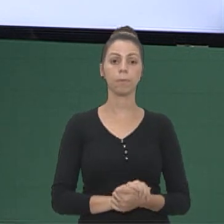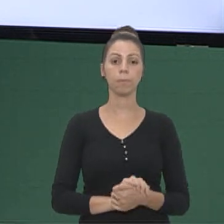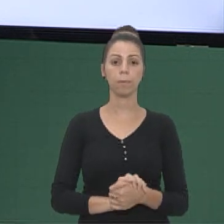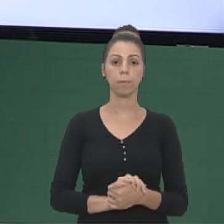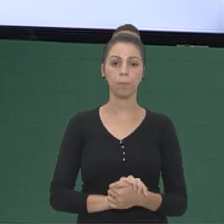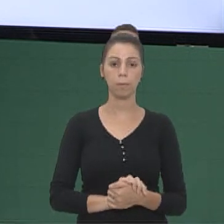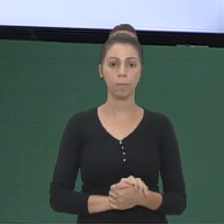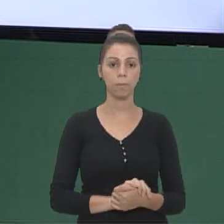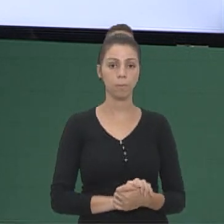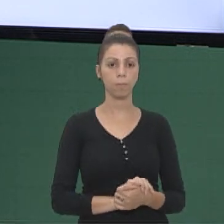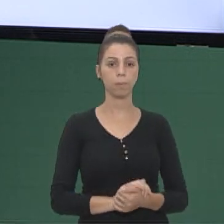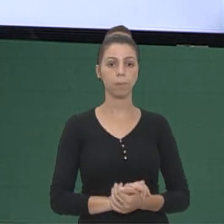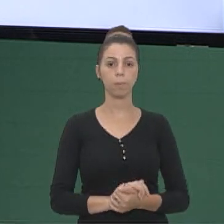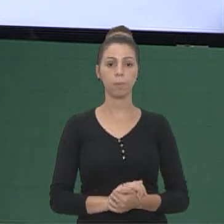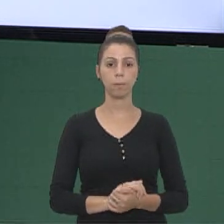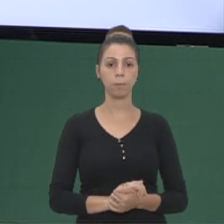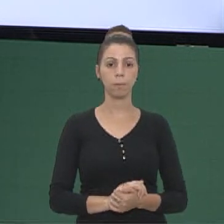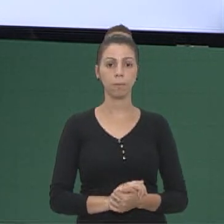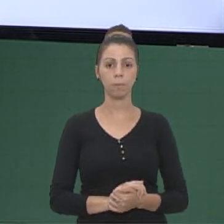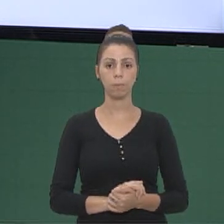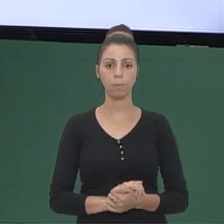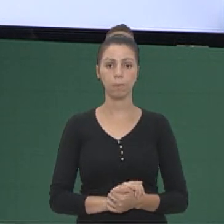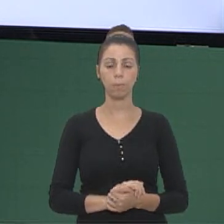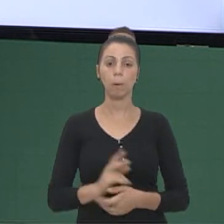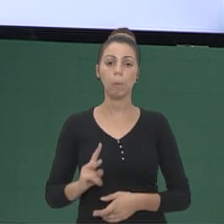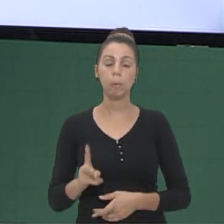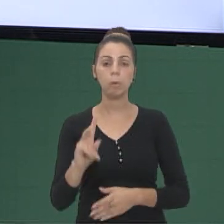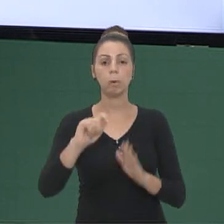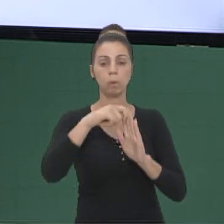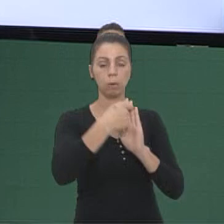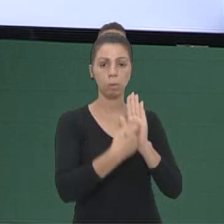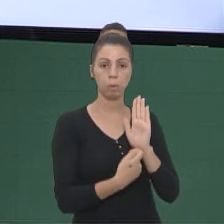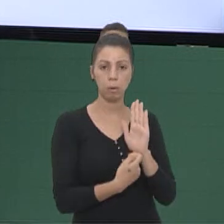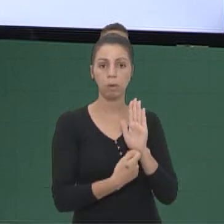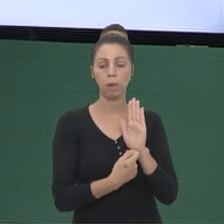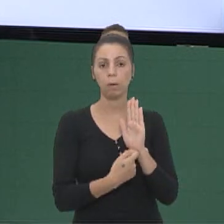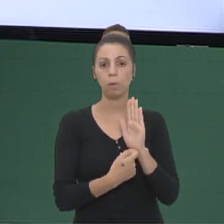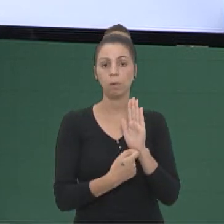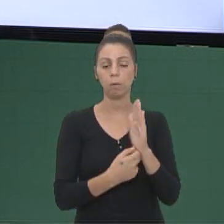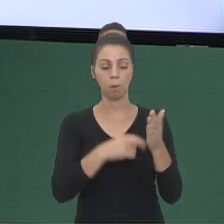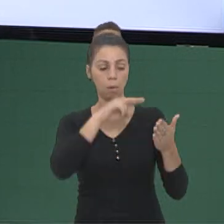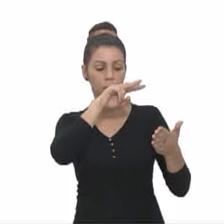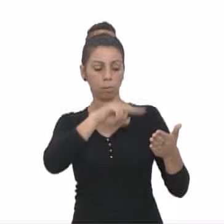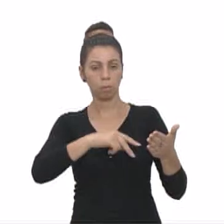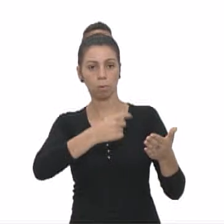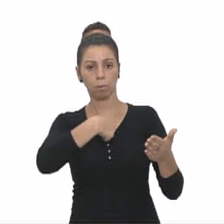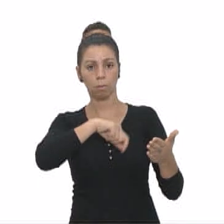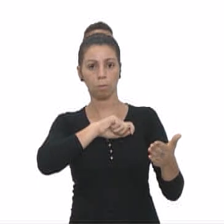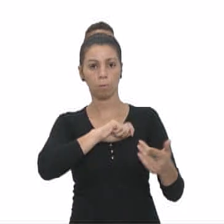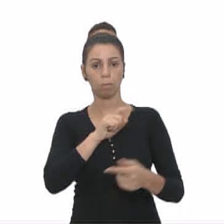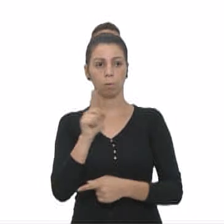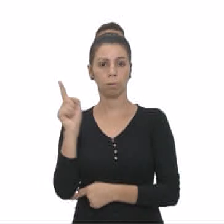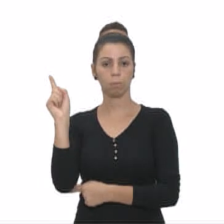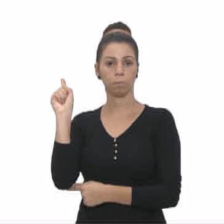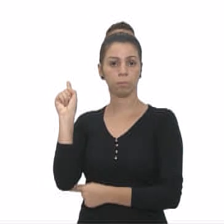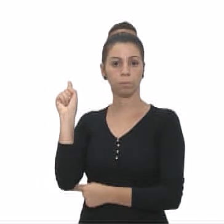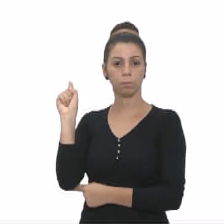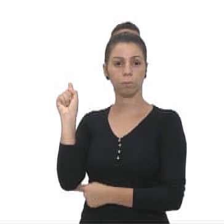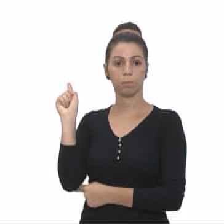esses empregos aqui das palavras. Continuando o nosso texto. Nem los libros prestados, nem el hasta